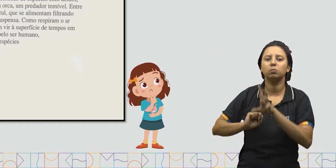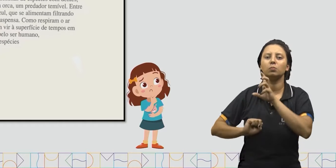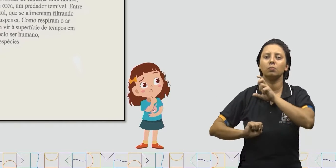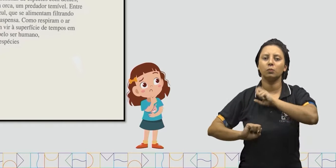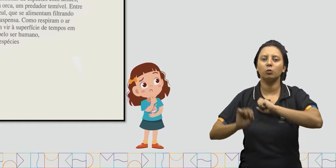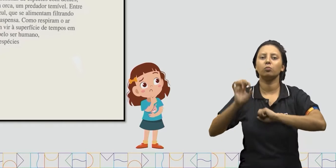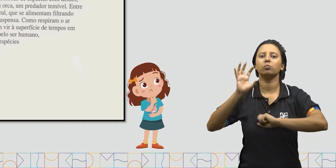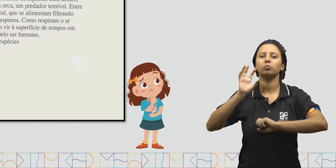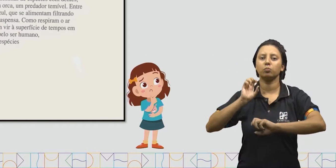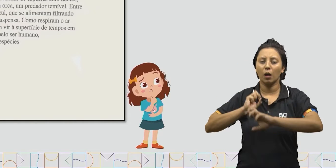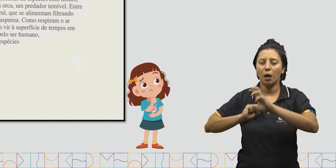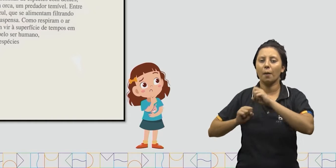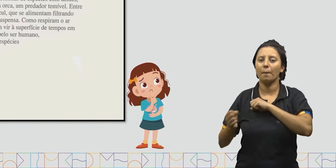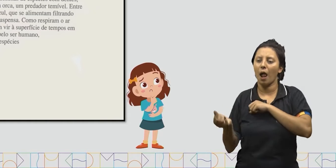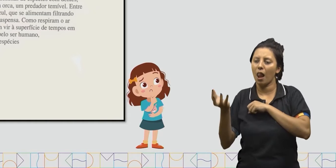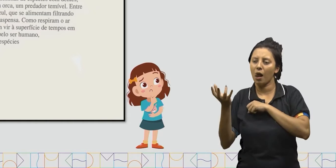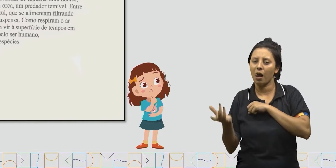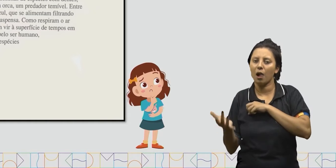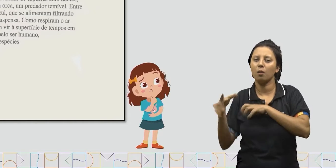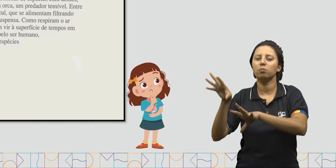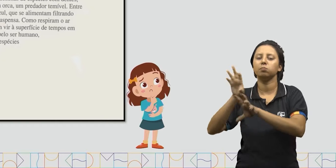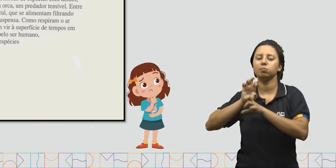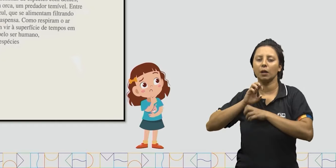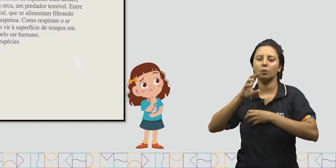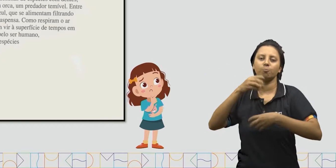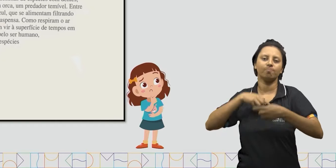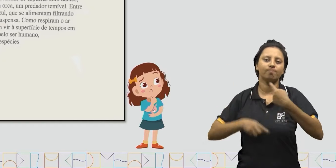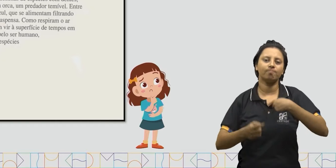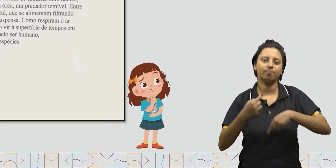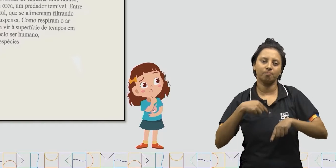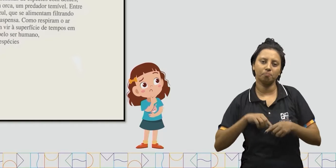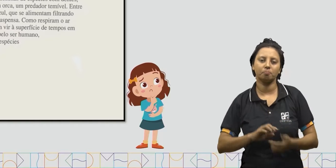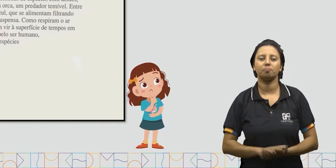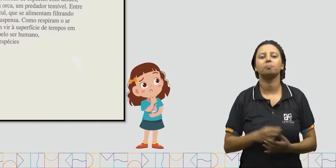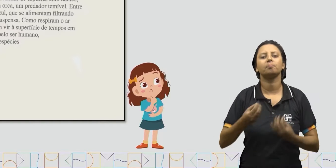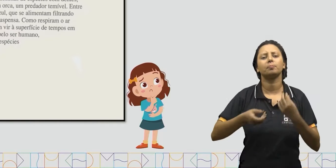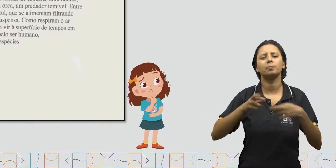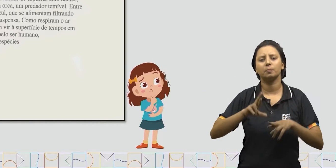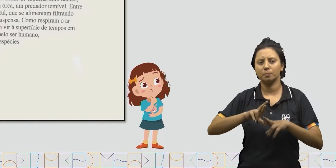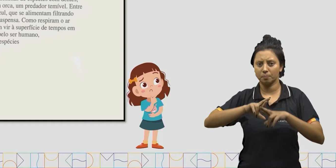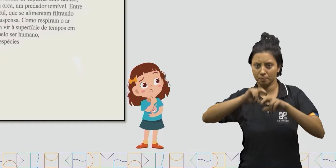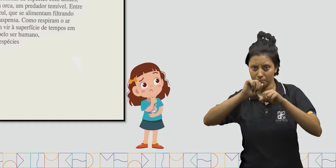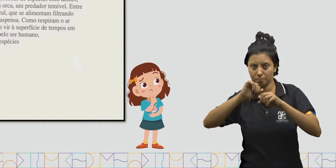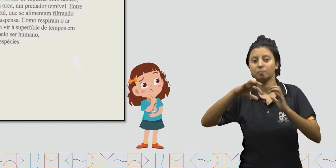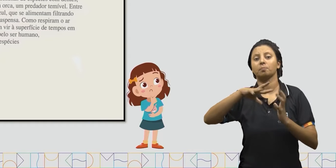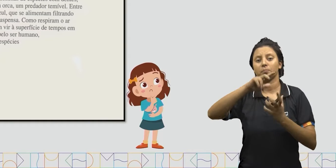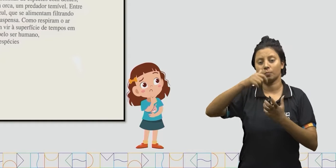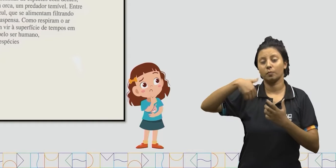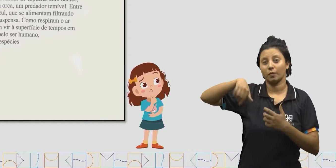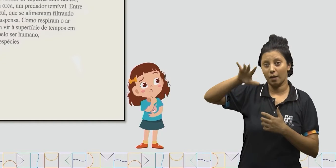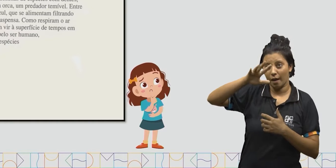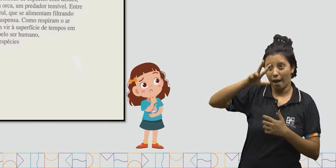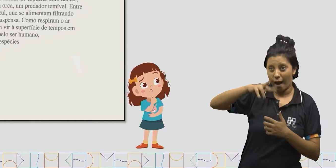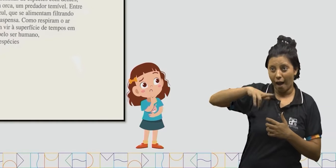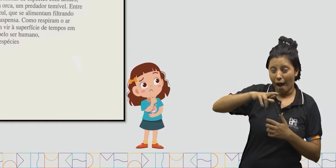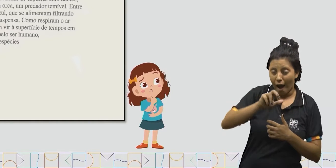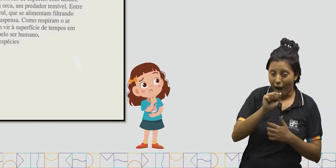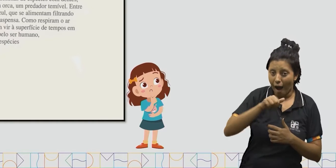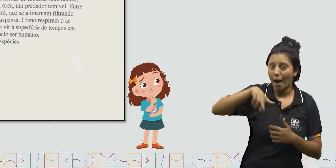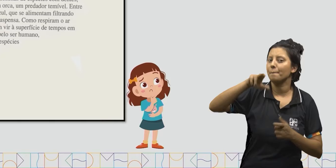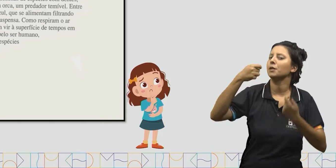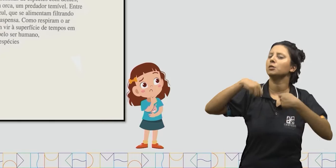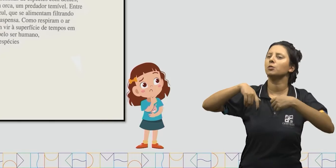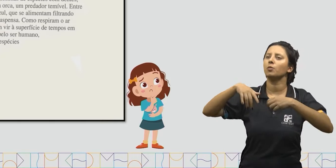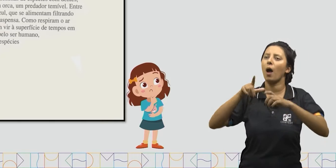o plâncton nela suspensa. Como respiram o ar da atmosfera, baleias e golfinhos precisam